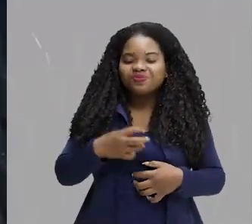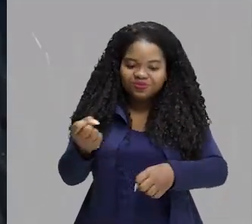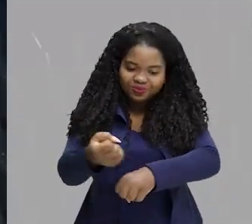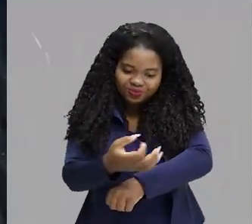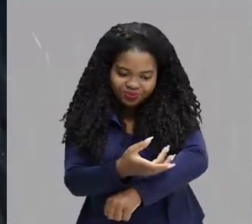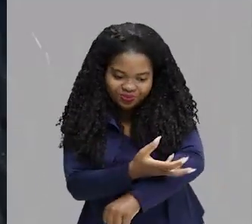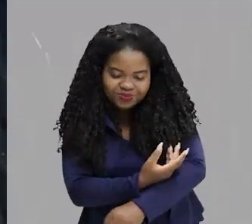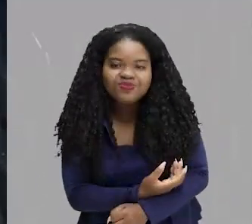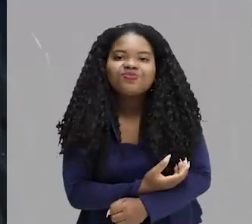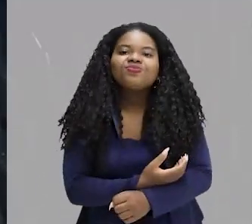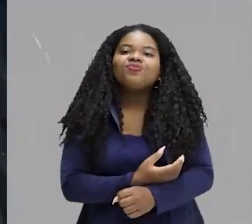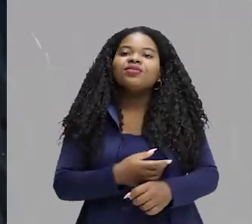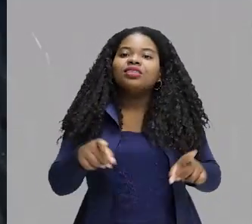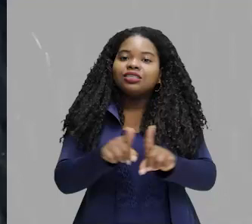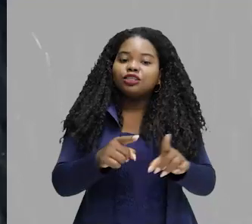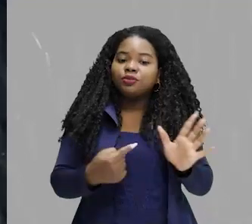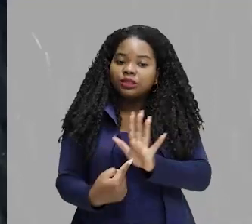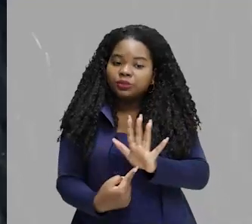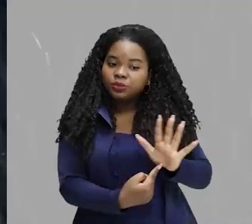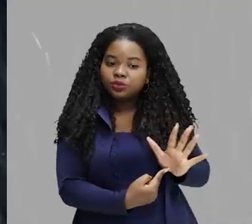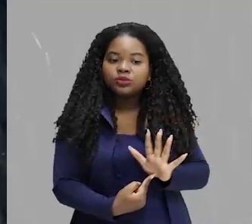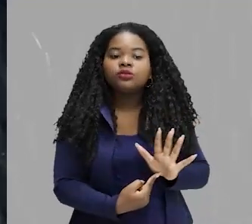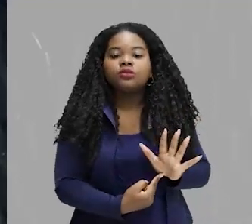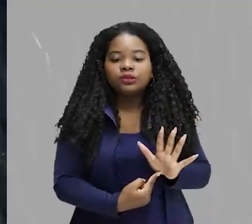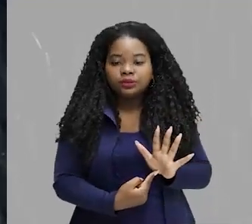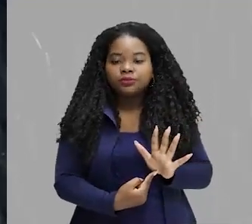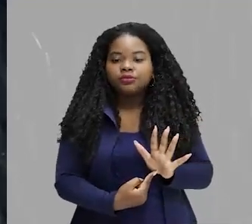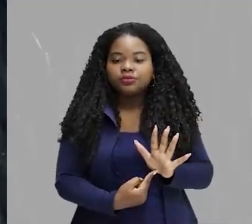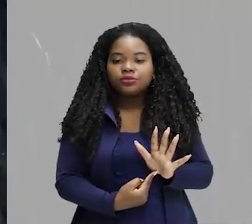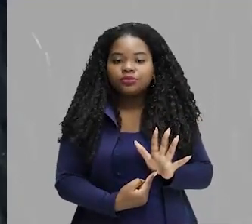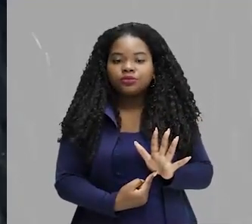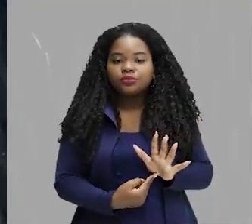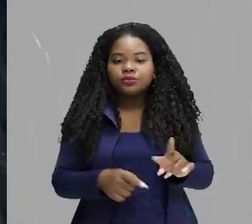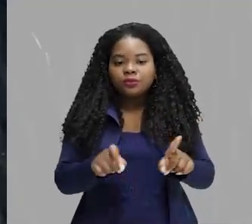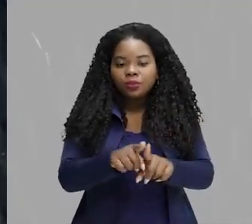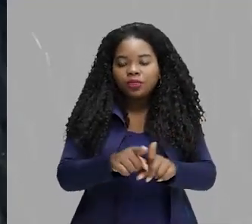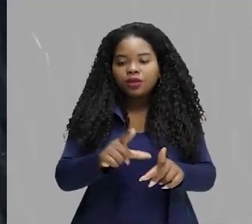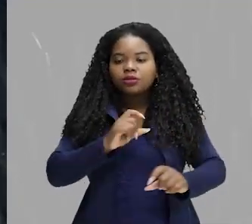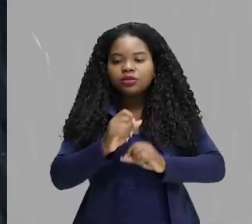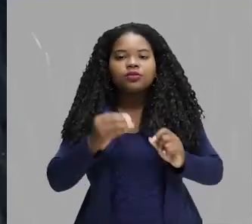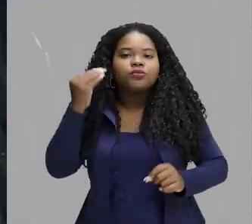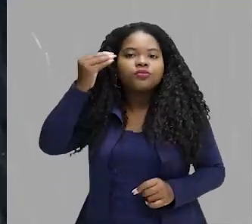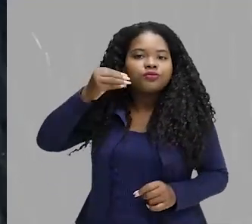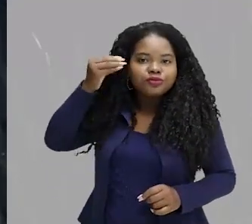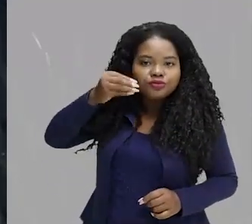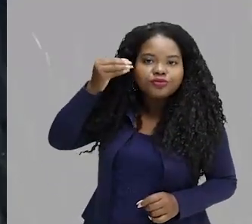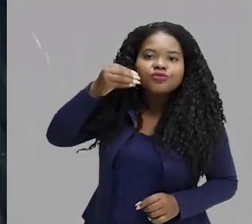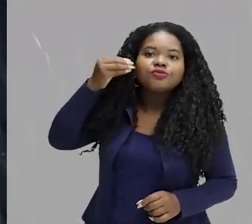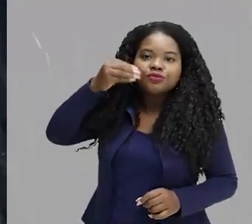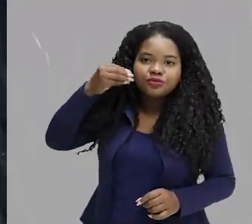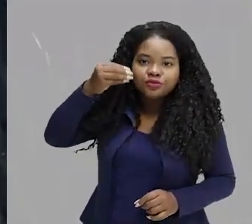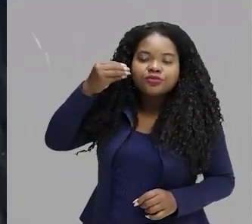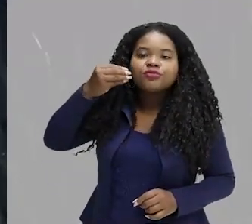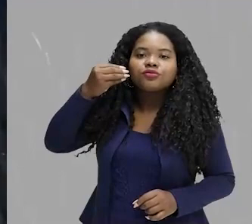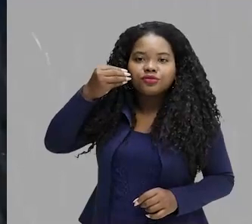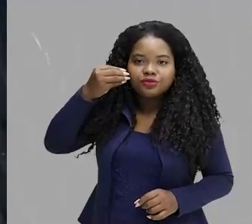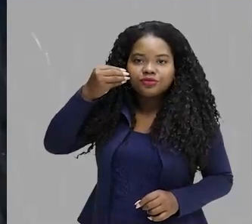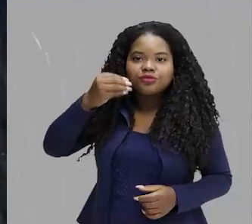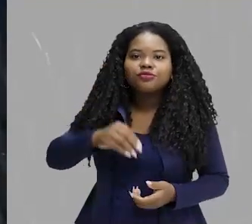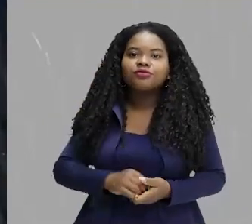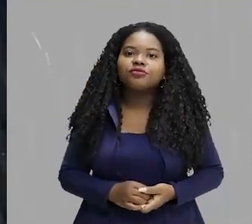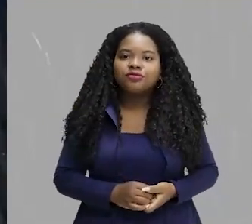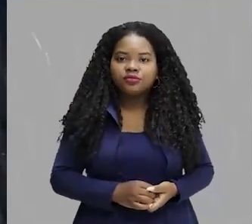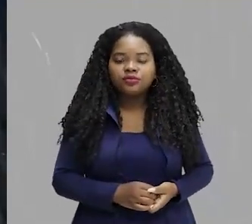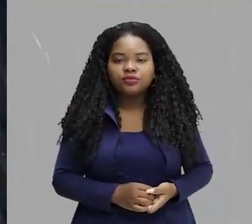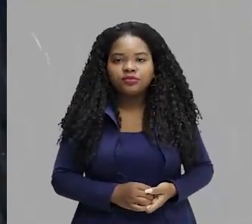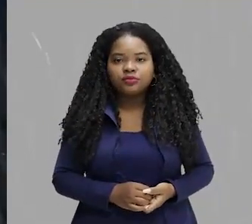de demonstrar esses sentimentos está relacionado com a sua capacidade de vivenciar, de experimentar essas